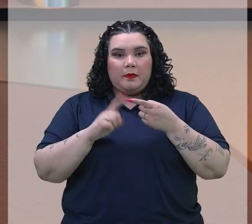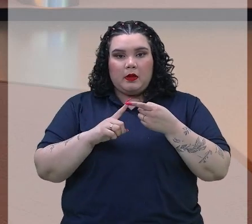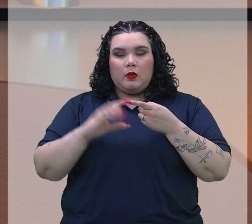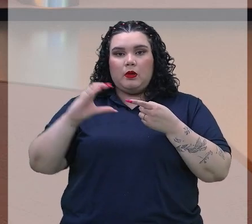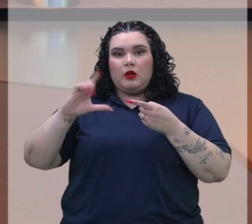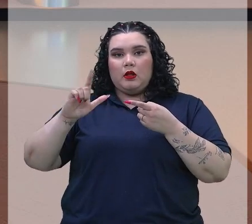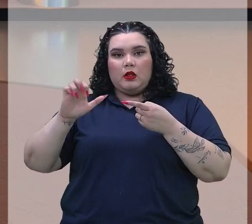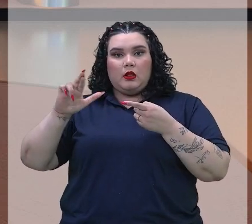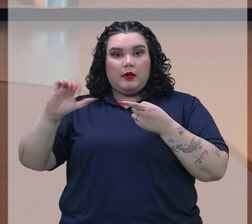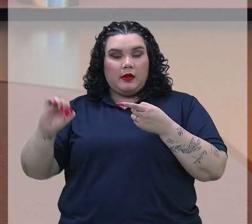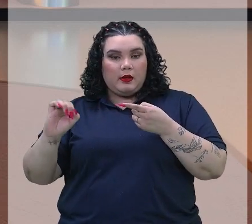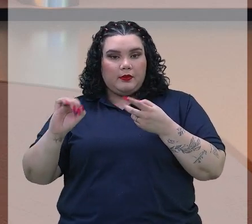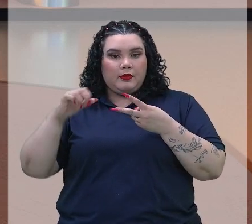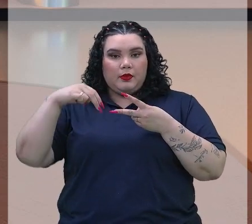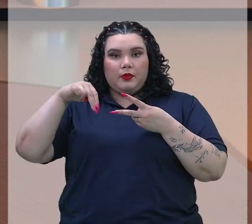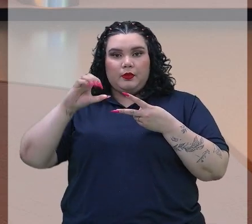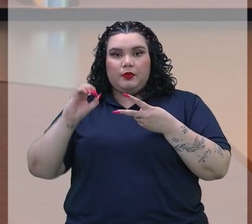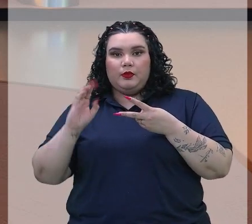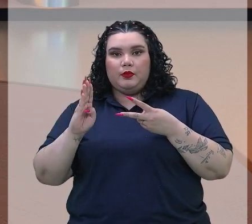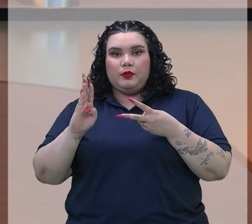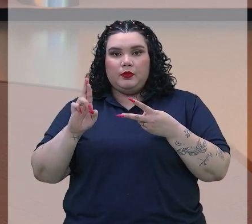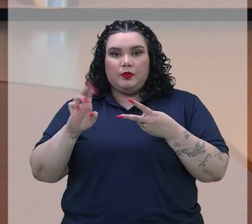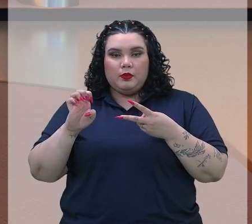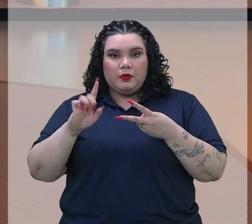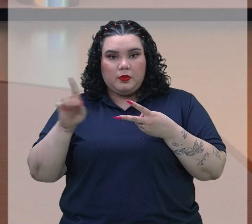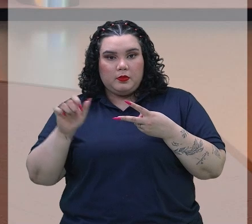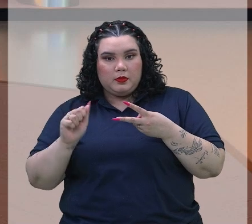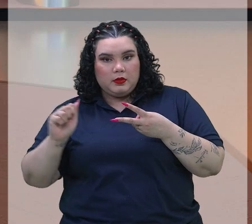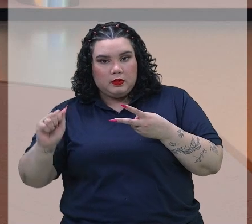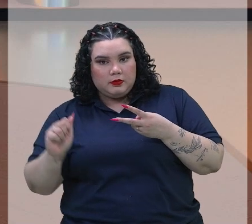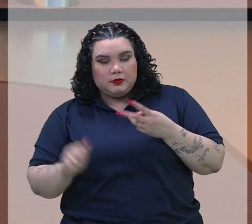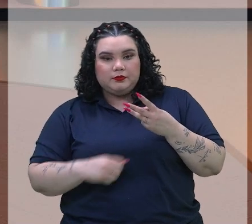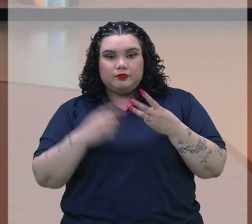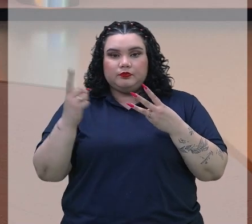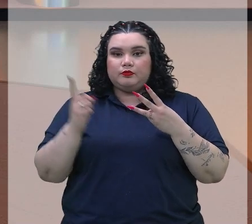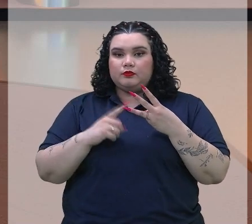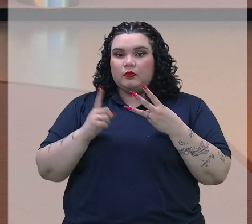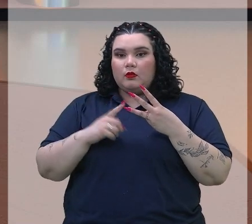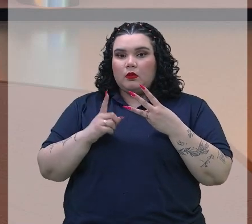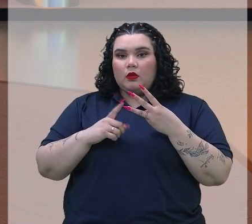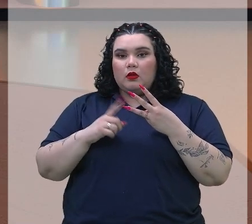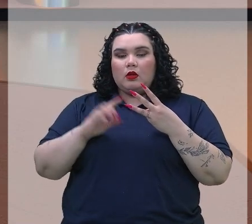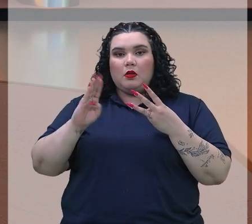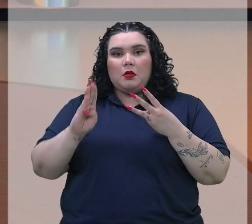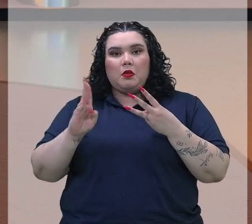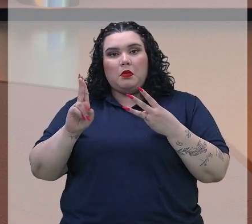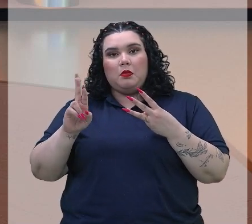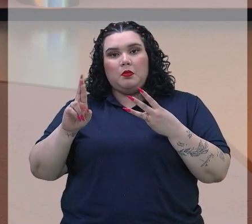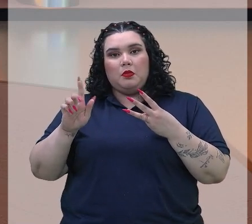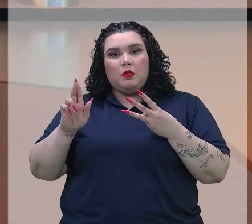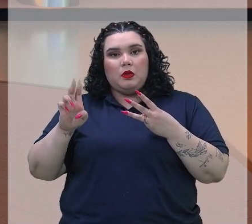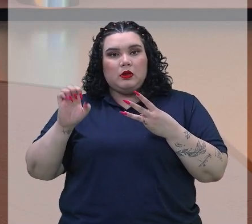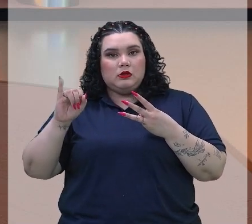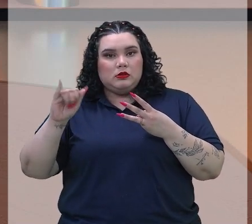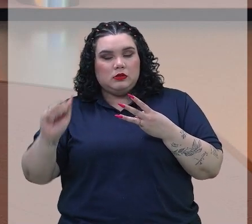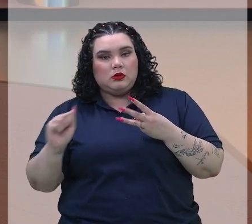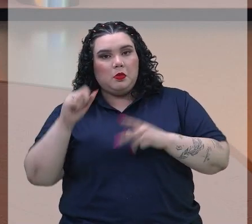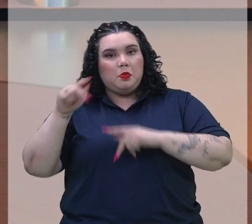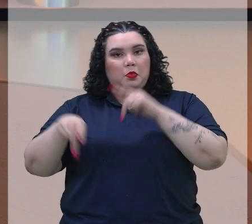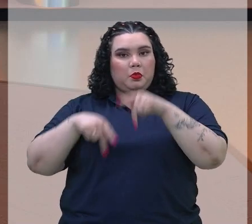privilégios, o segundo estado era a nobreza, que também tinha privilégios, e o terceiro estado era a burguesia e o povão, que tinha